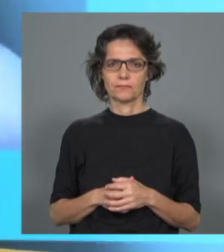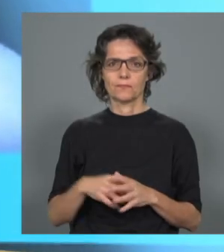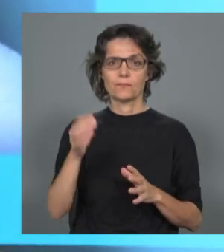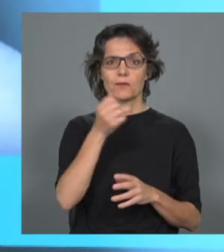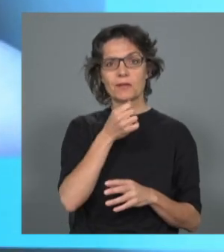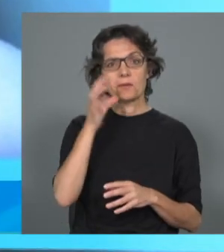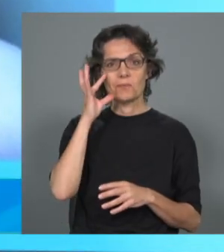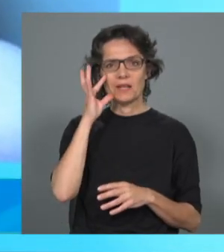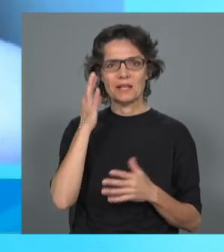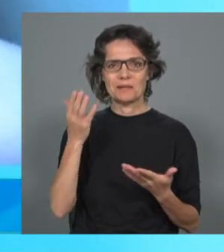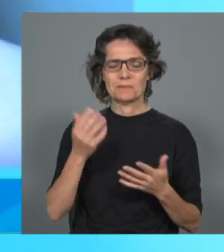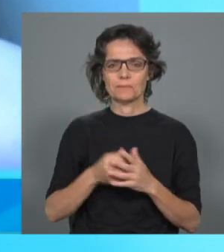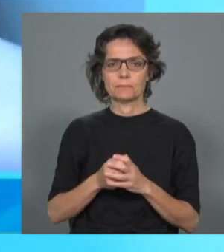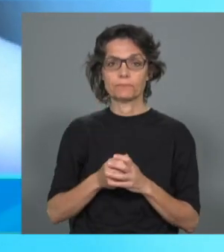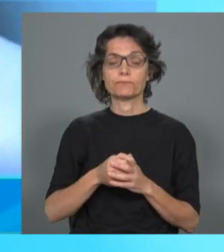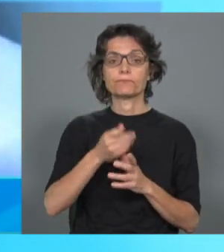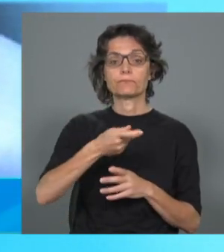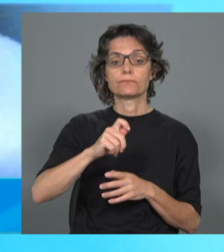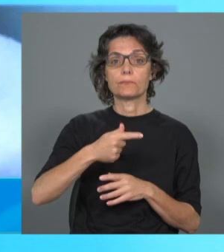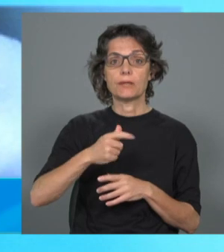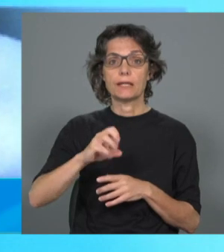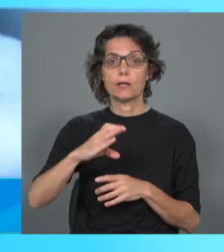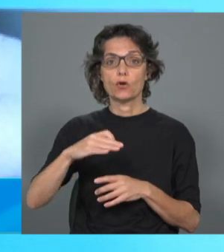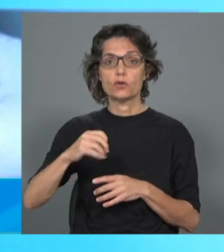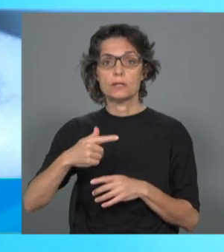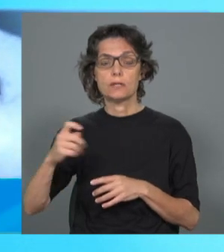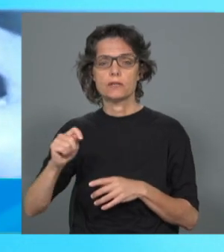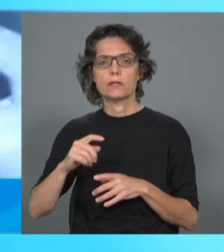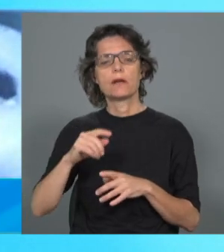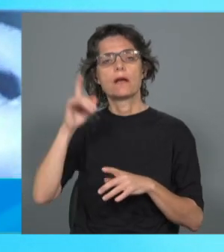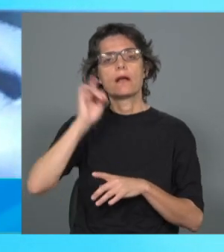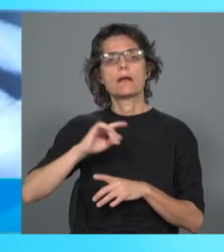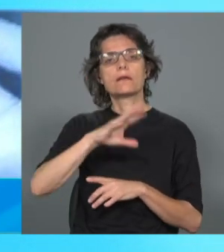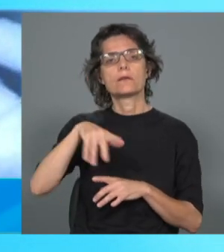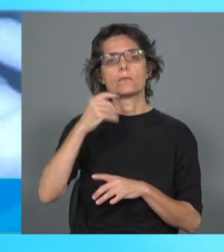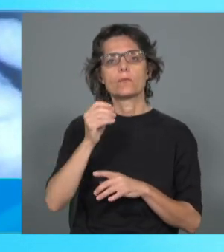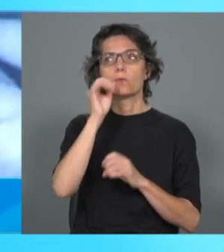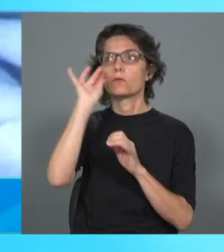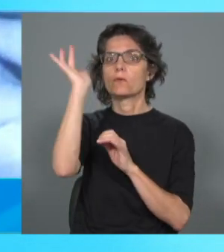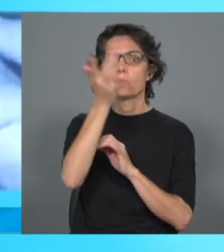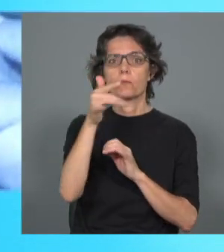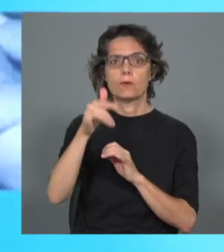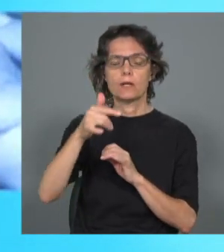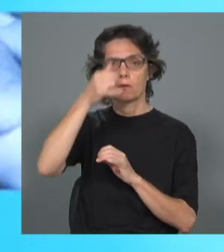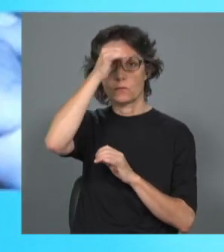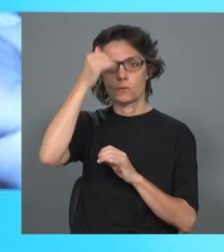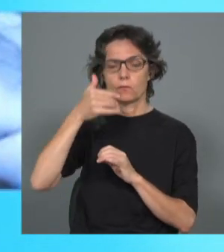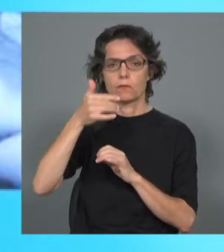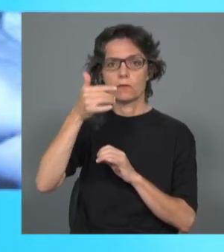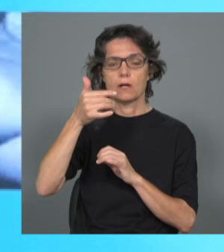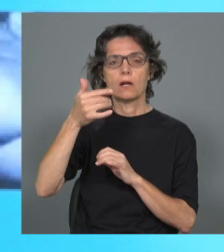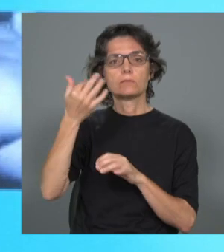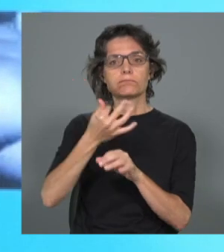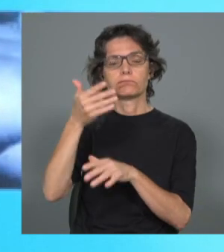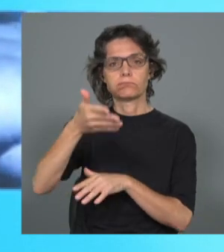Olá, muito boa tarde. Pentecostes e Dia Mundial do Ambiente. No próximo domingo encontram-se estas duas celebrações,